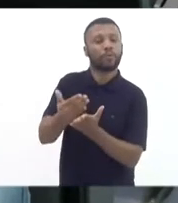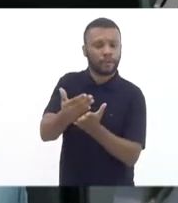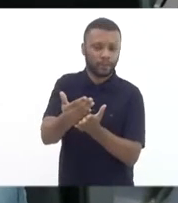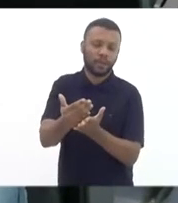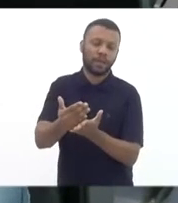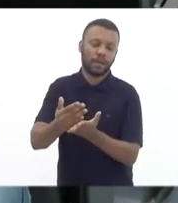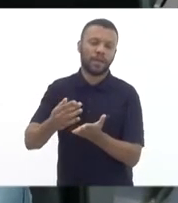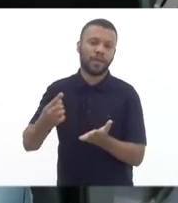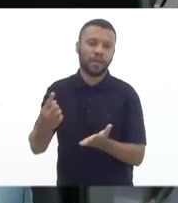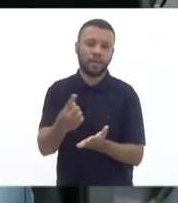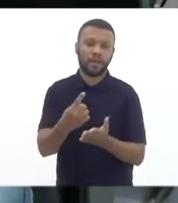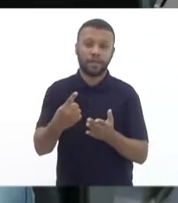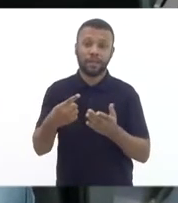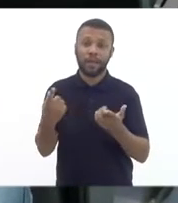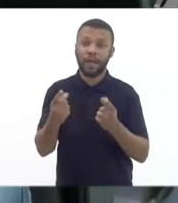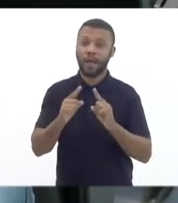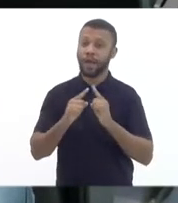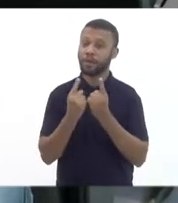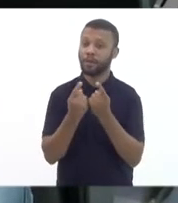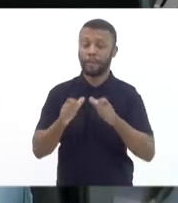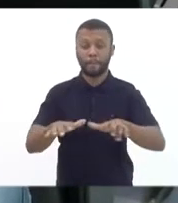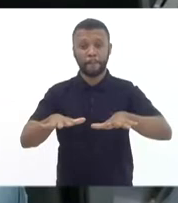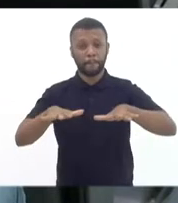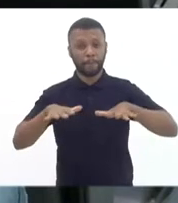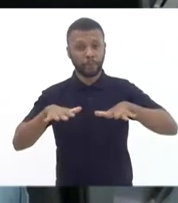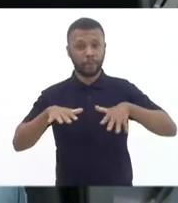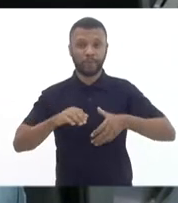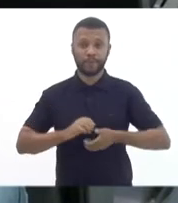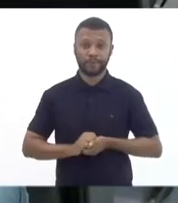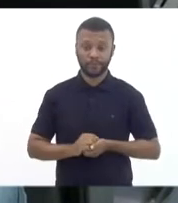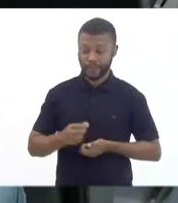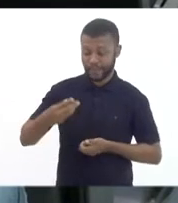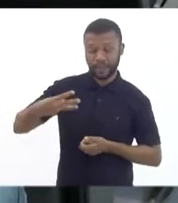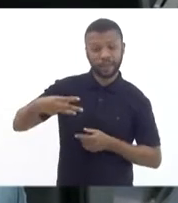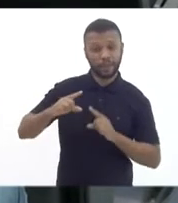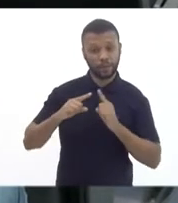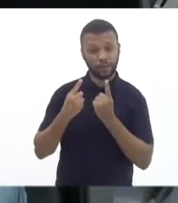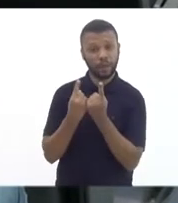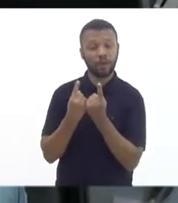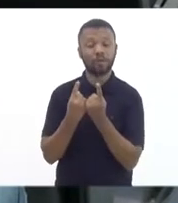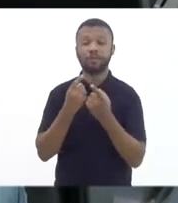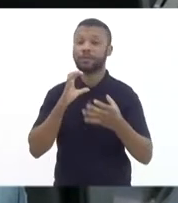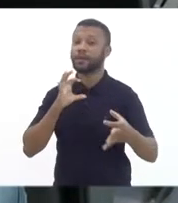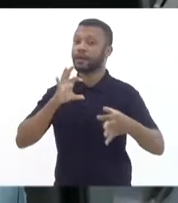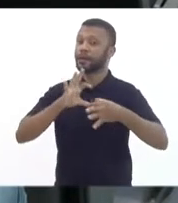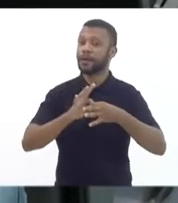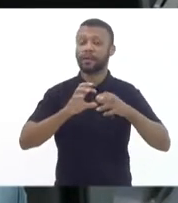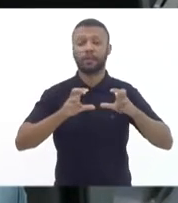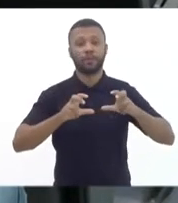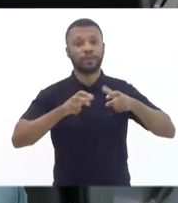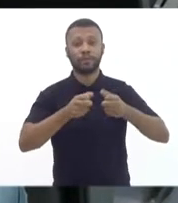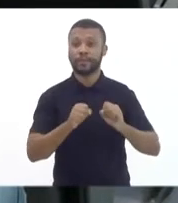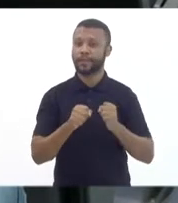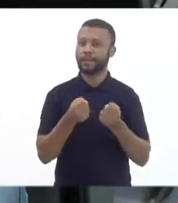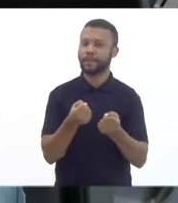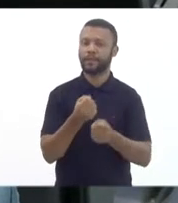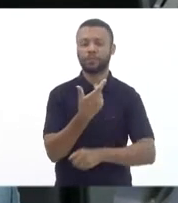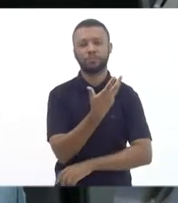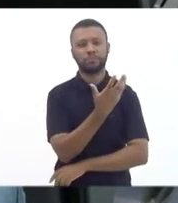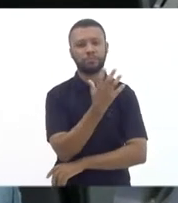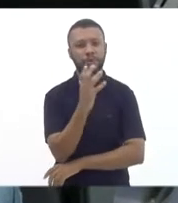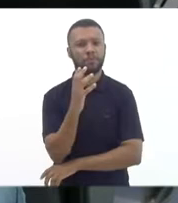à audiência pública, terceira audiência pública, Comissão de Defesa do Meio Ambiente, para tratar do